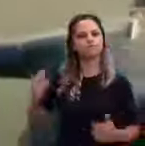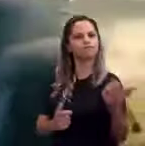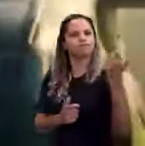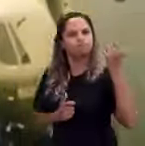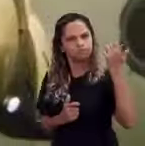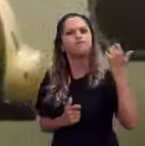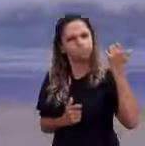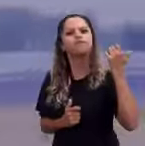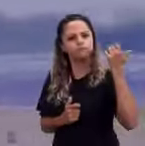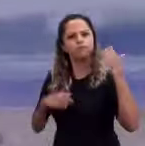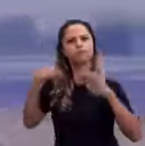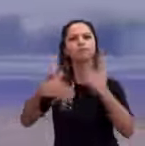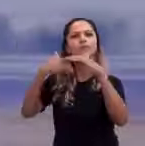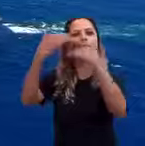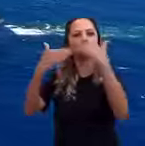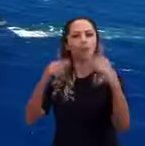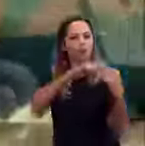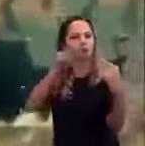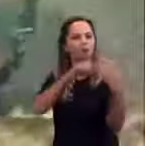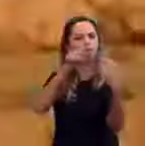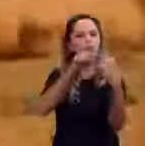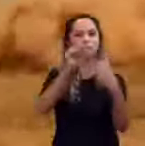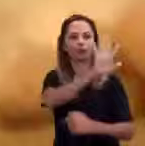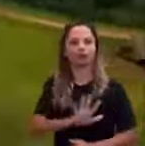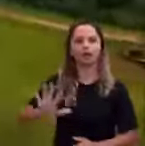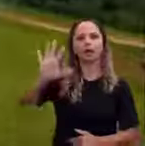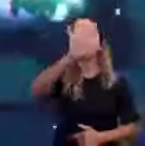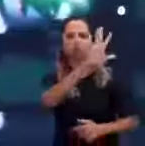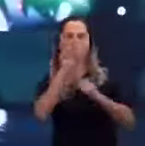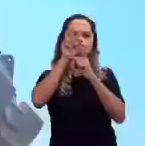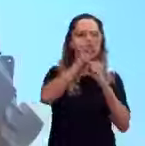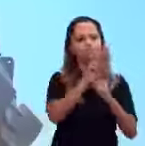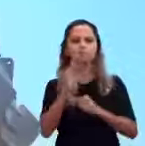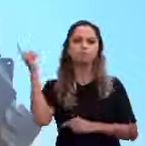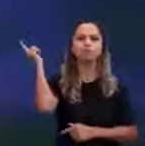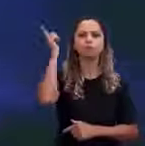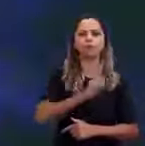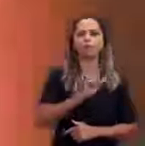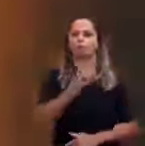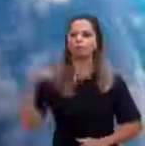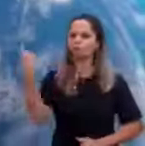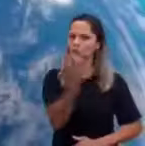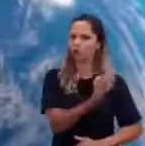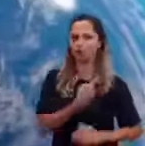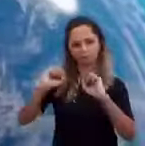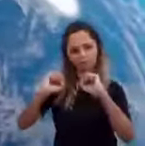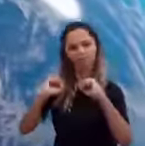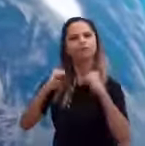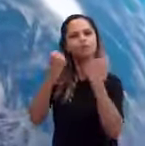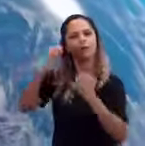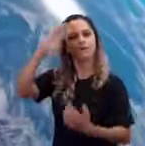com ele as nossas Forças Armadas, sempre vocacionadas ao atendimento de nossos objetivos